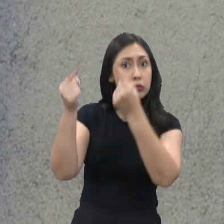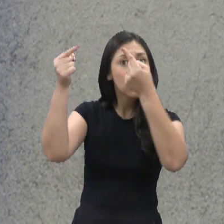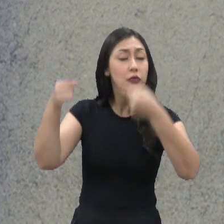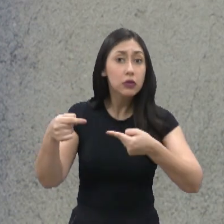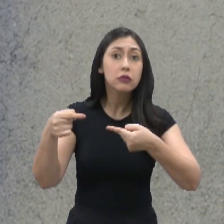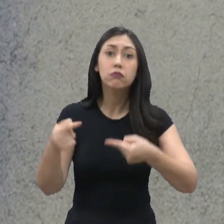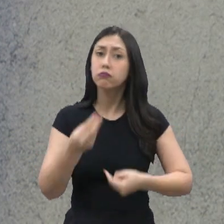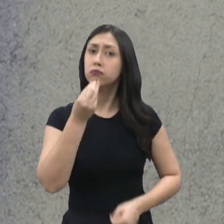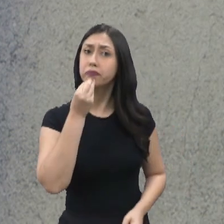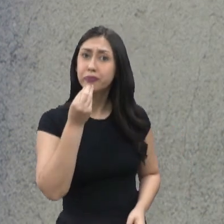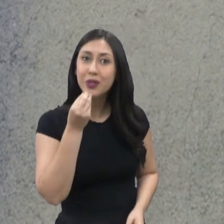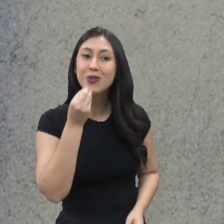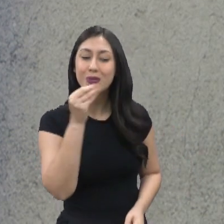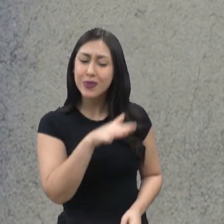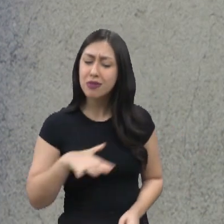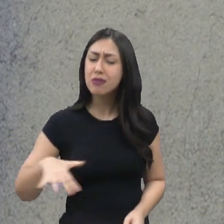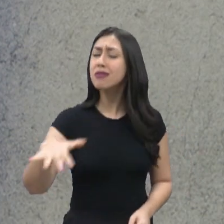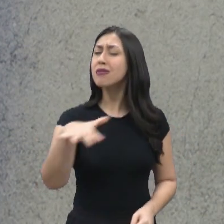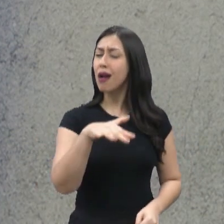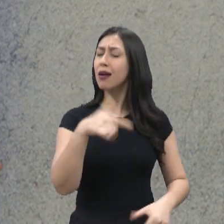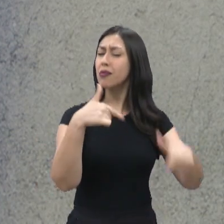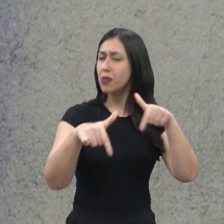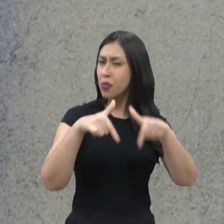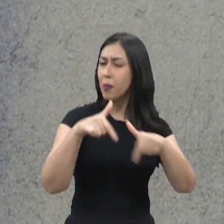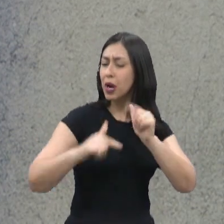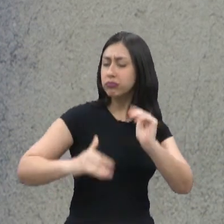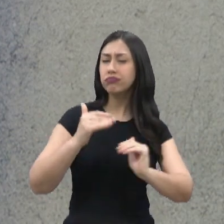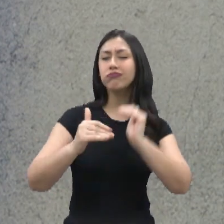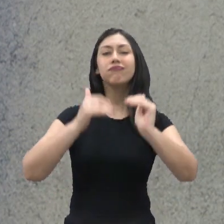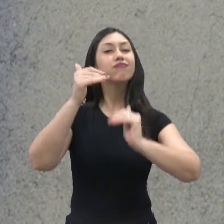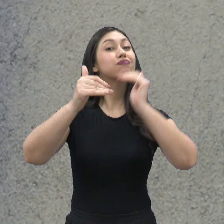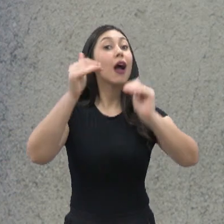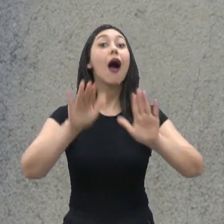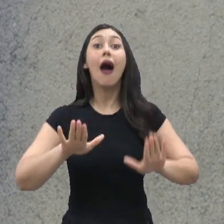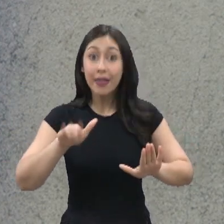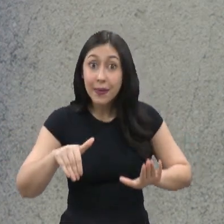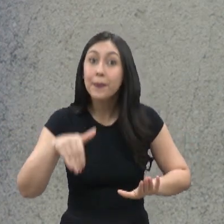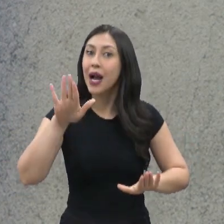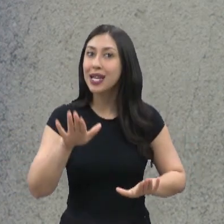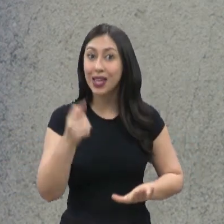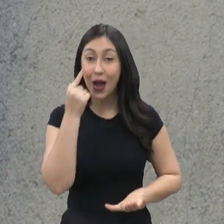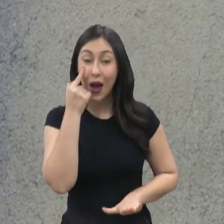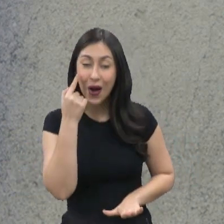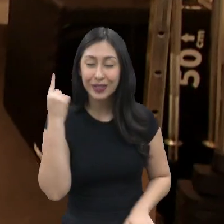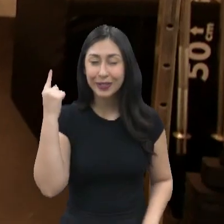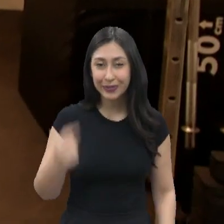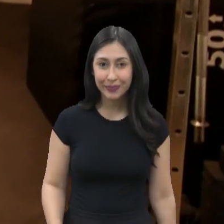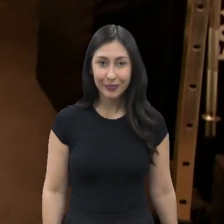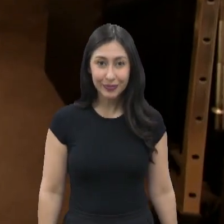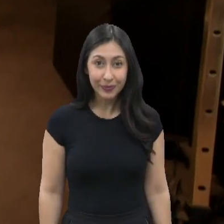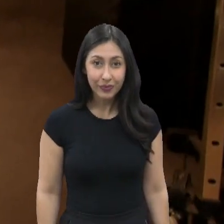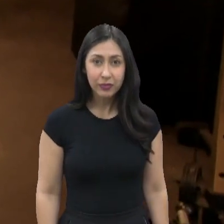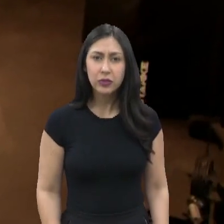as oportunidades que surgem nesse setor em constante evolução. E tem mais por aqui, dá só uma olhada. Você